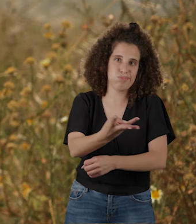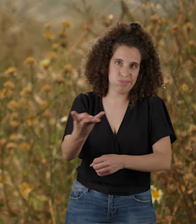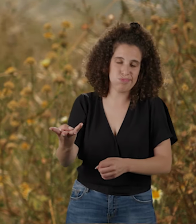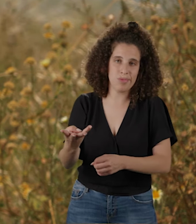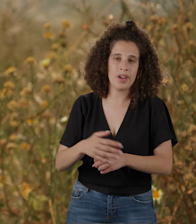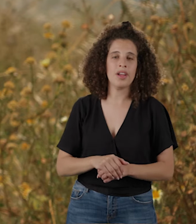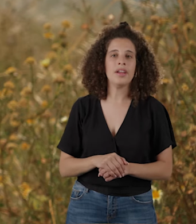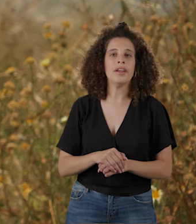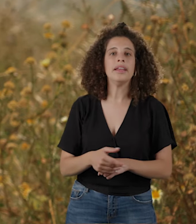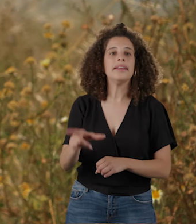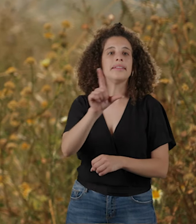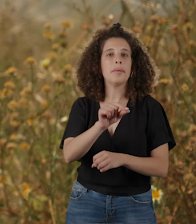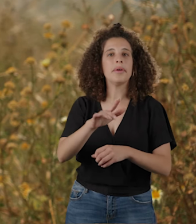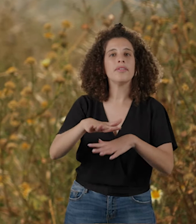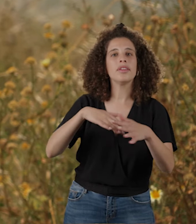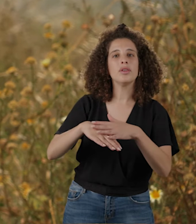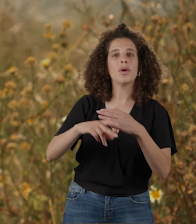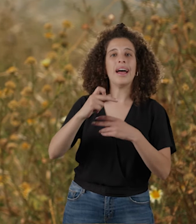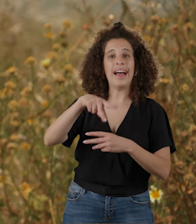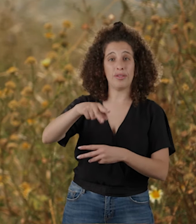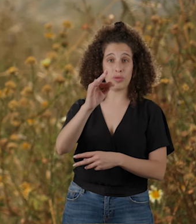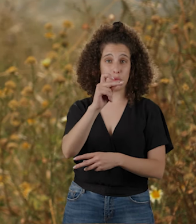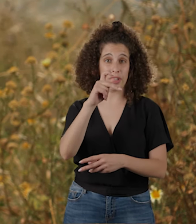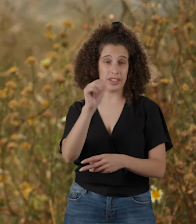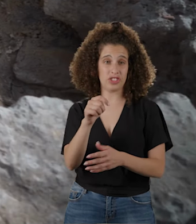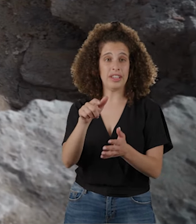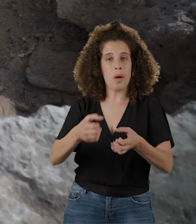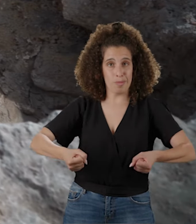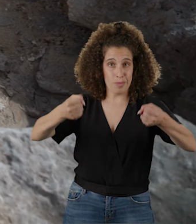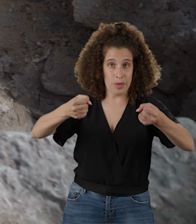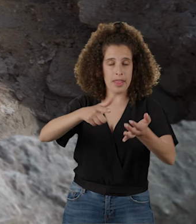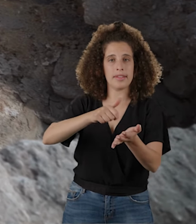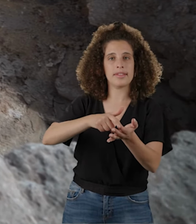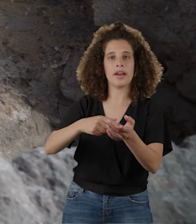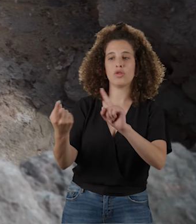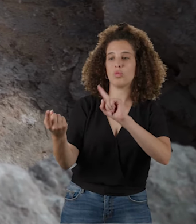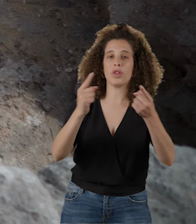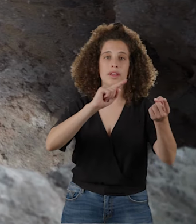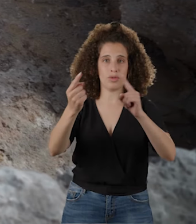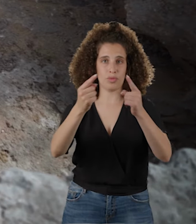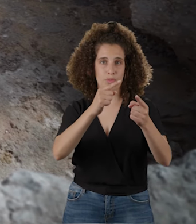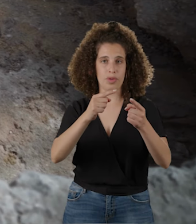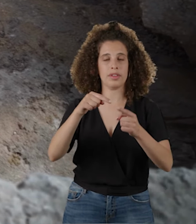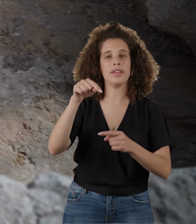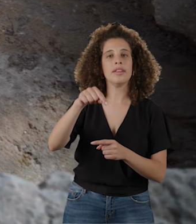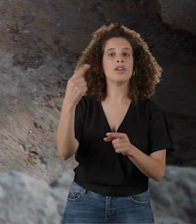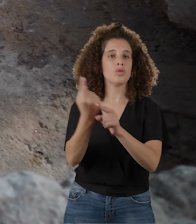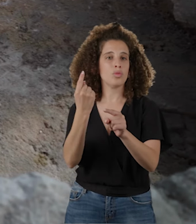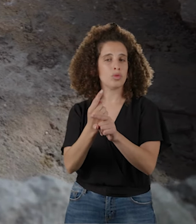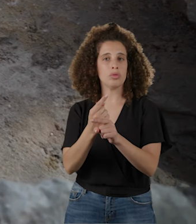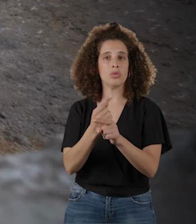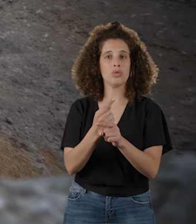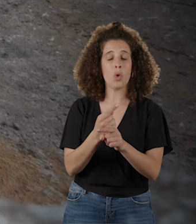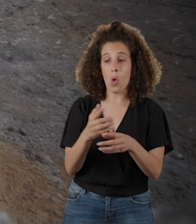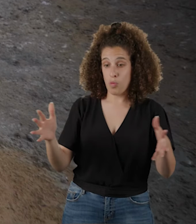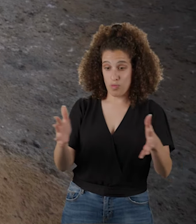abundantes, e olarias, que produziam as ânforas necessárias ao transporte destes produtos. Não são